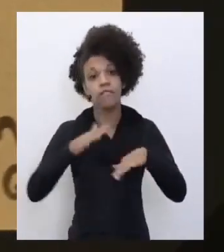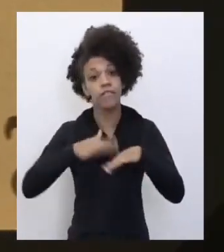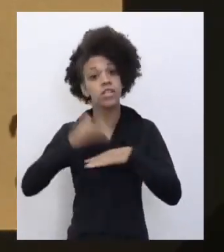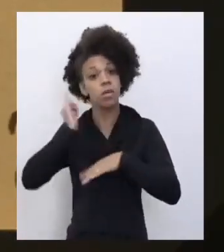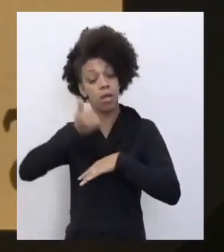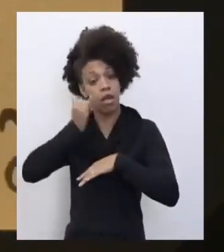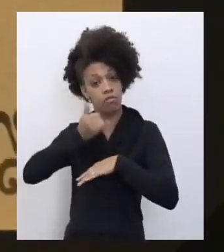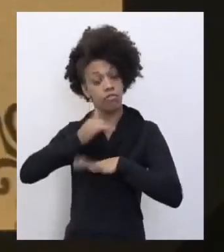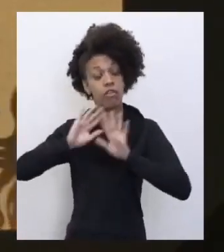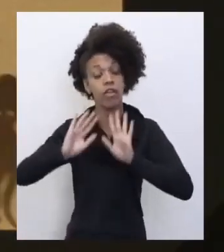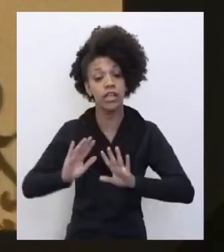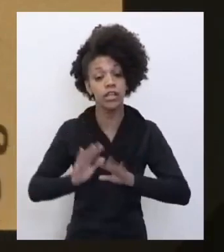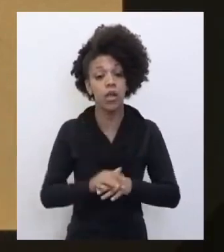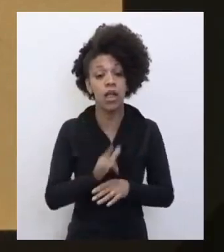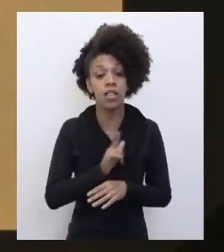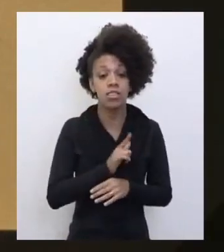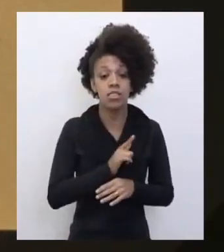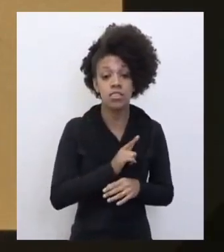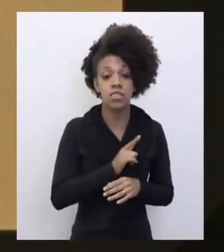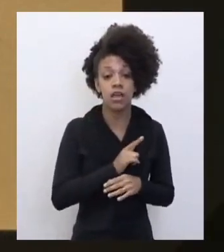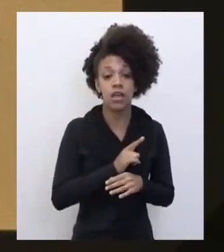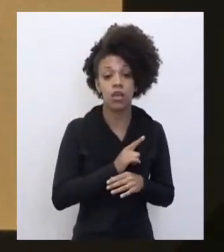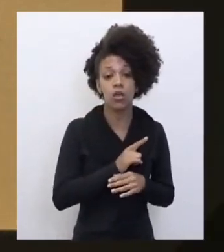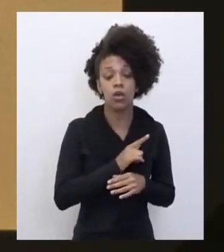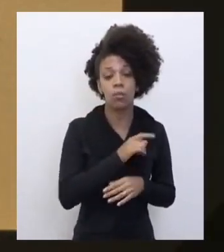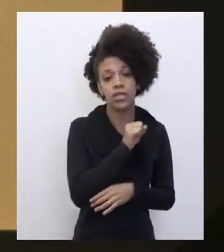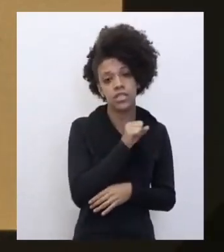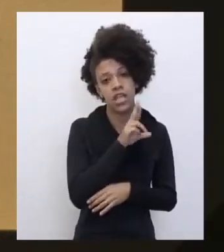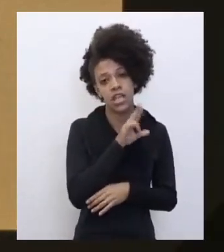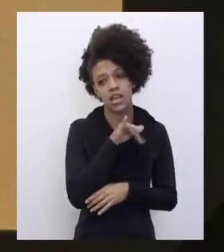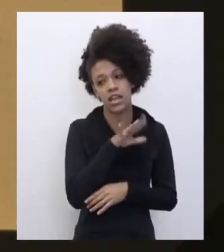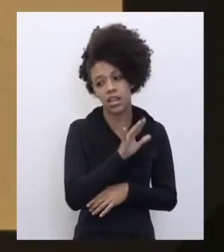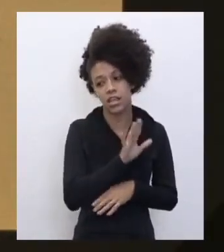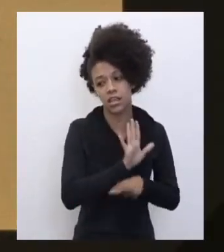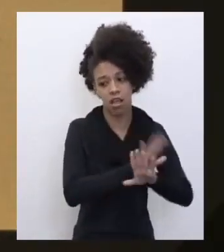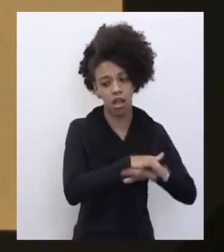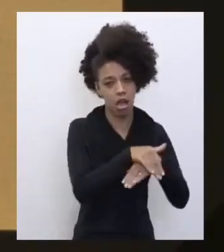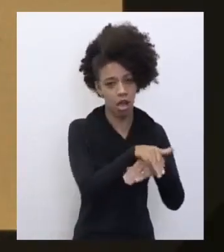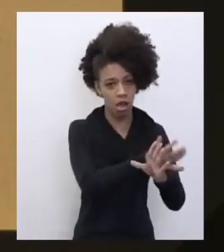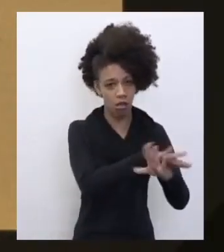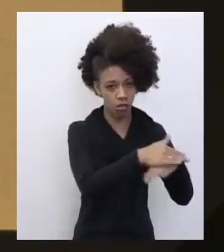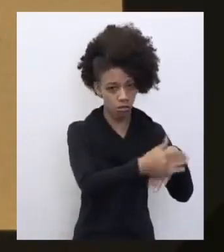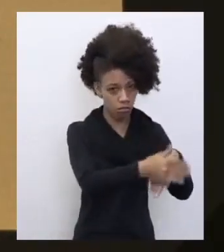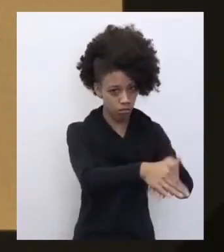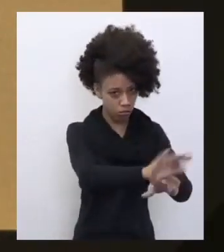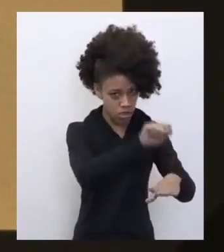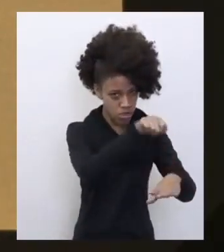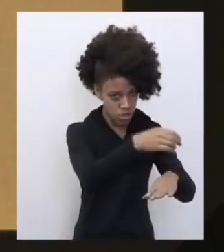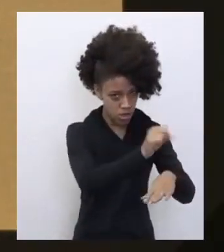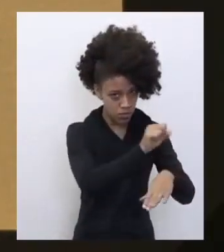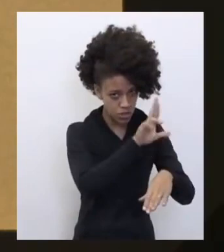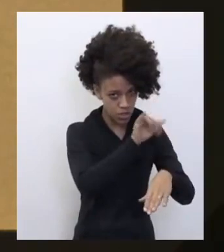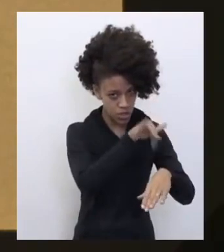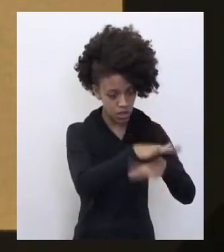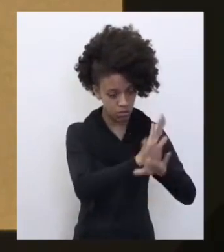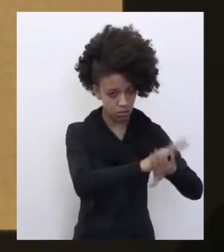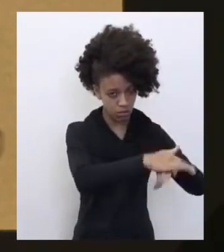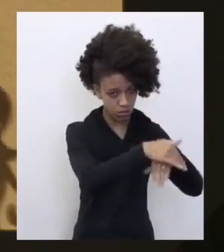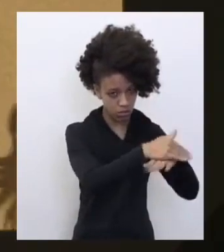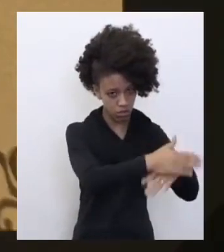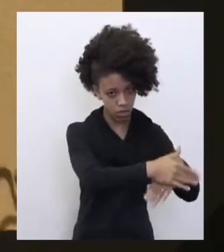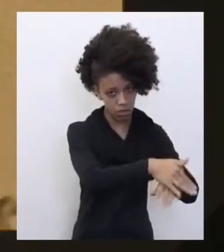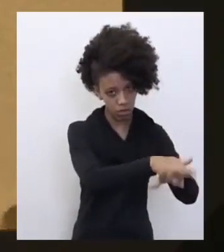nós temos uma sereia e um polvo. Já dá para contar uma historinha de fundo do mar, né? Eu trouxe também, ó,